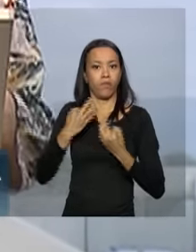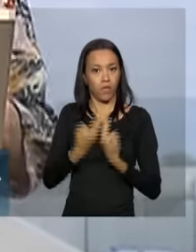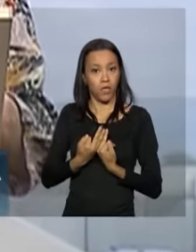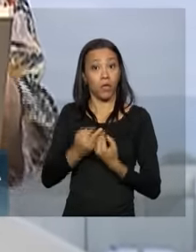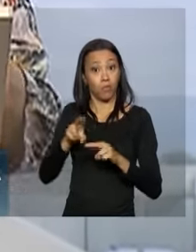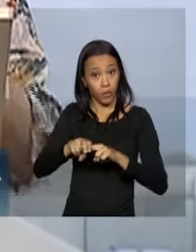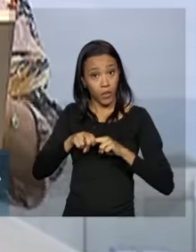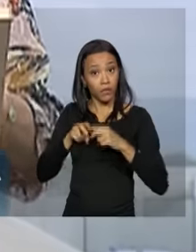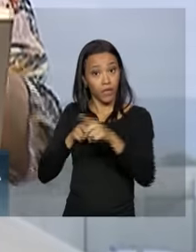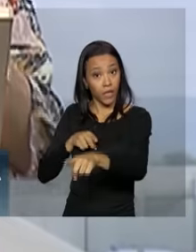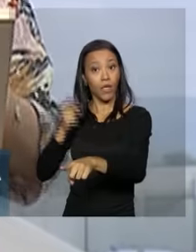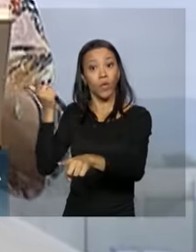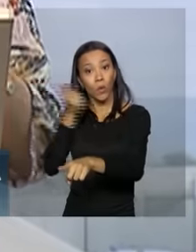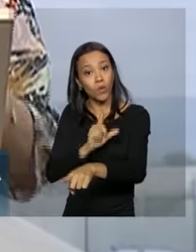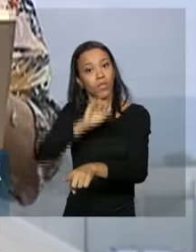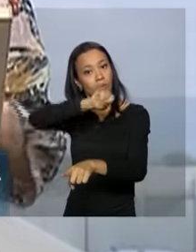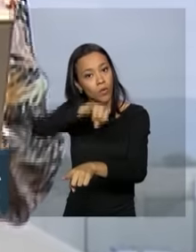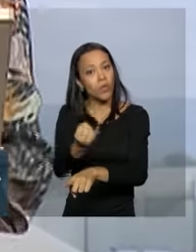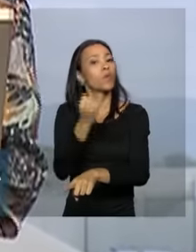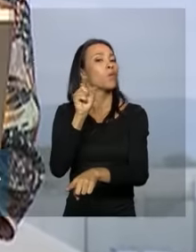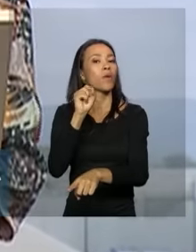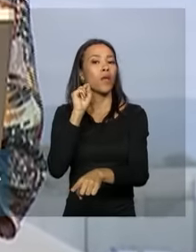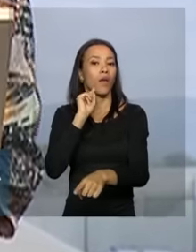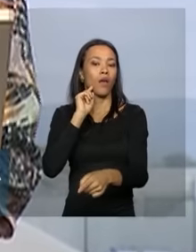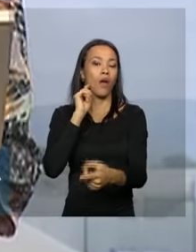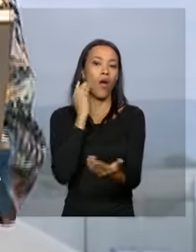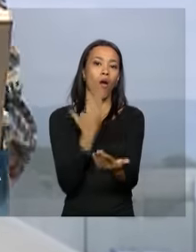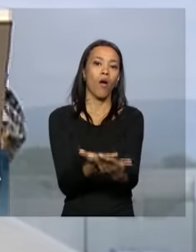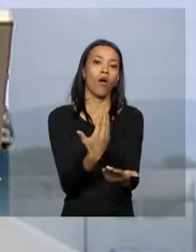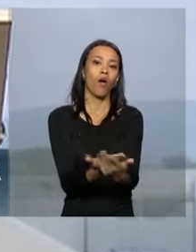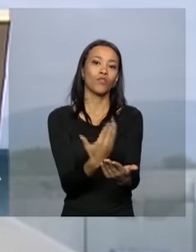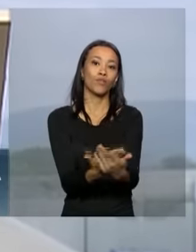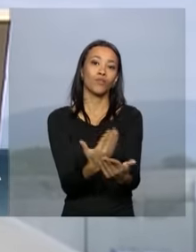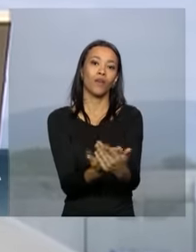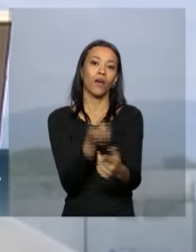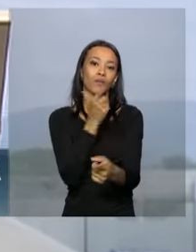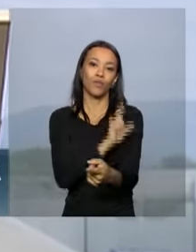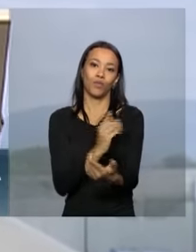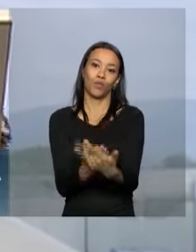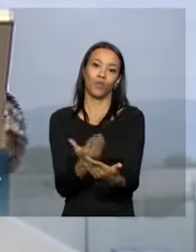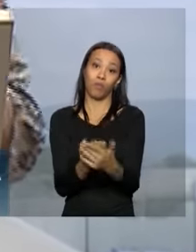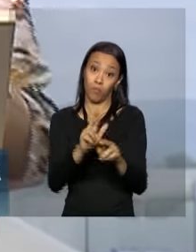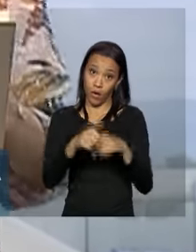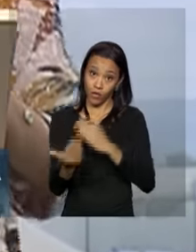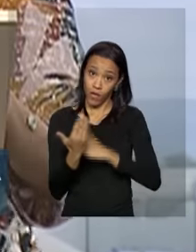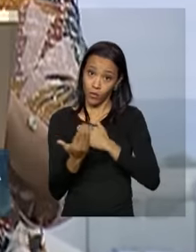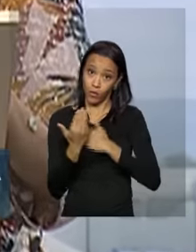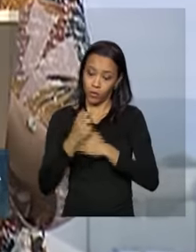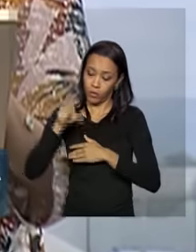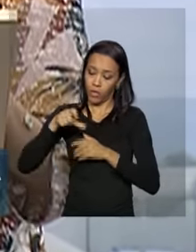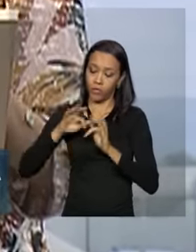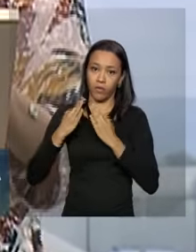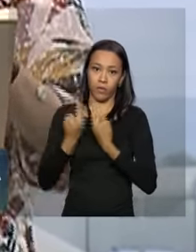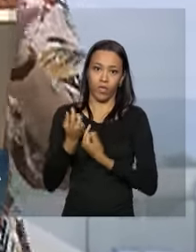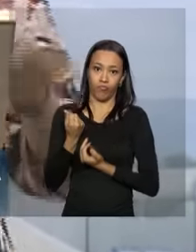ele teve oportunidade para estudar. Não só ele vinha de uma